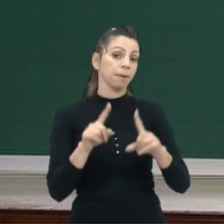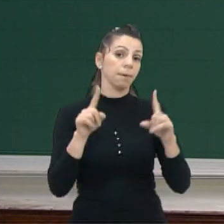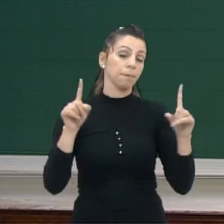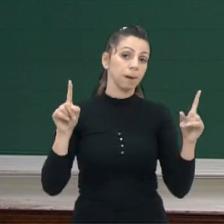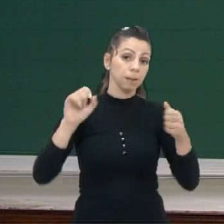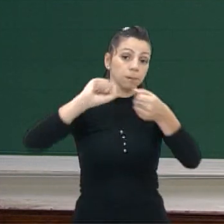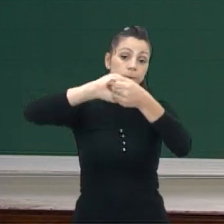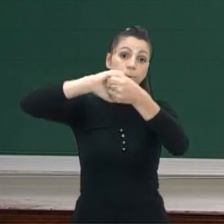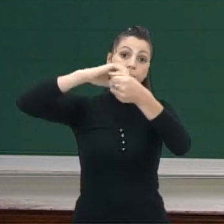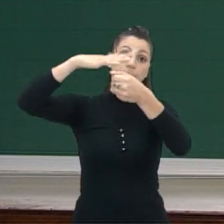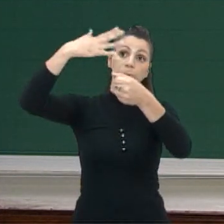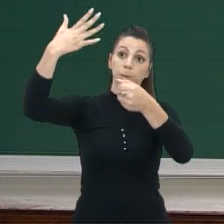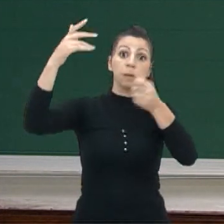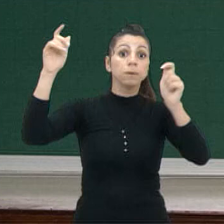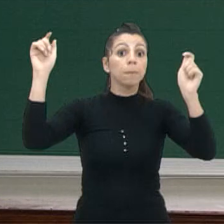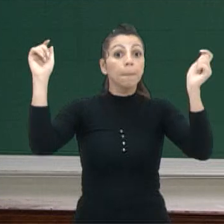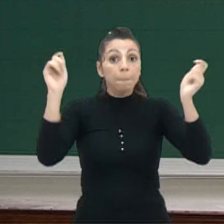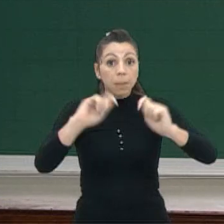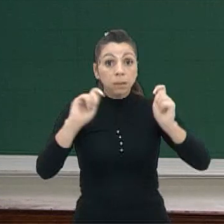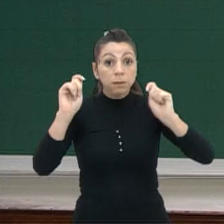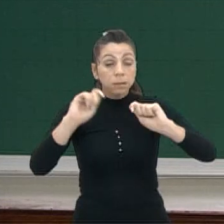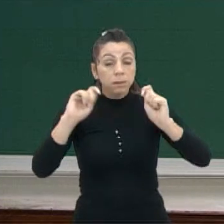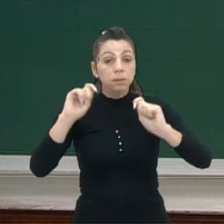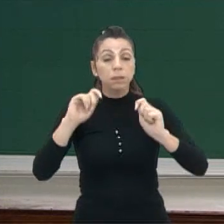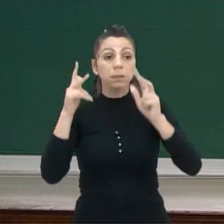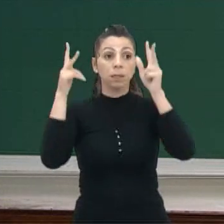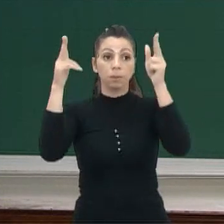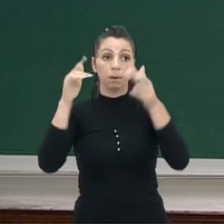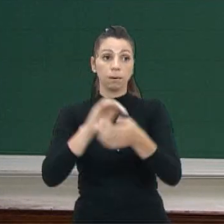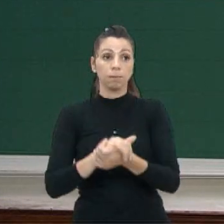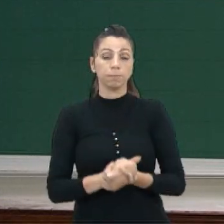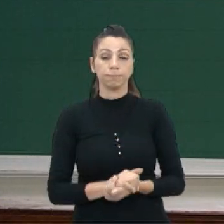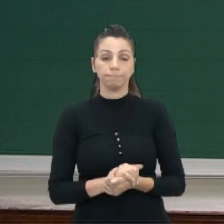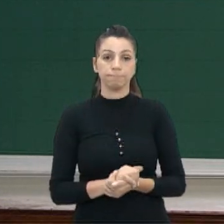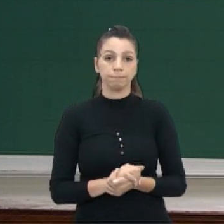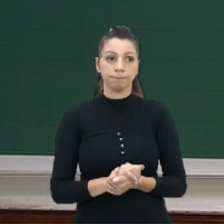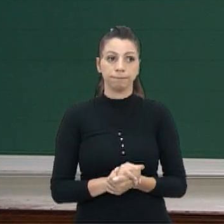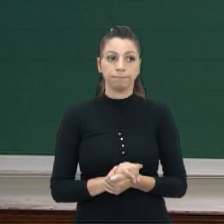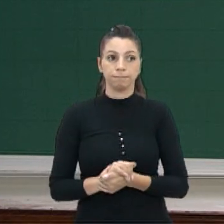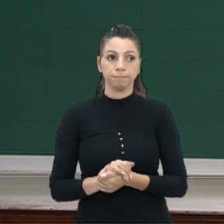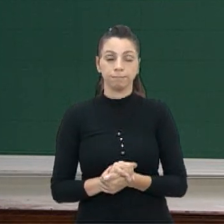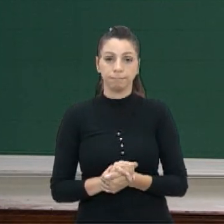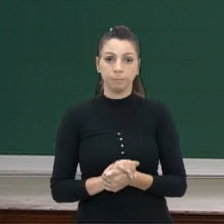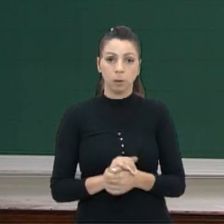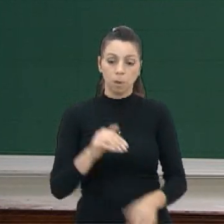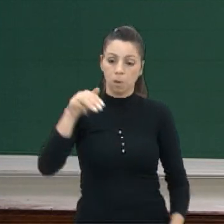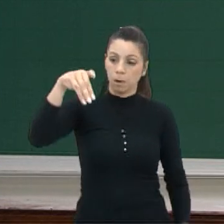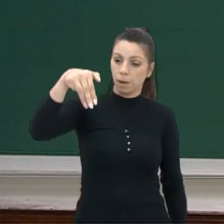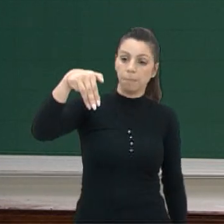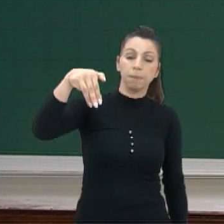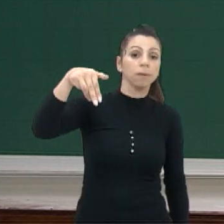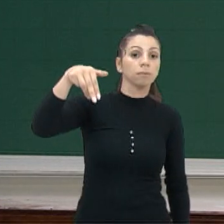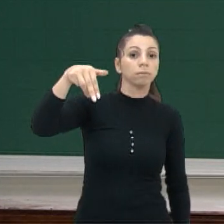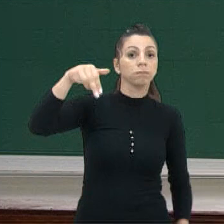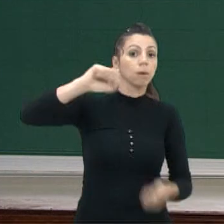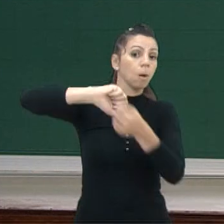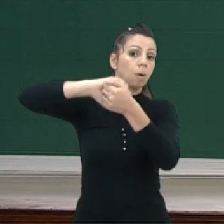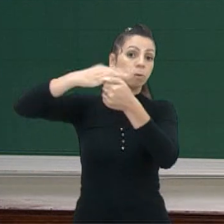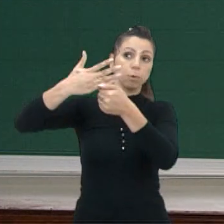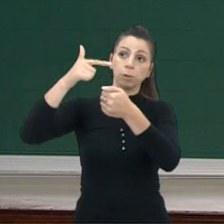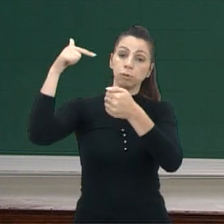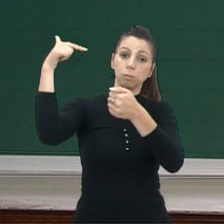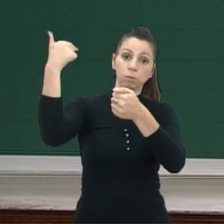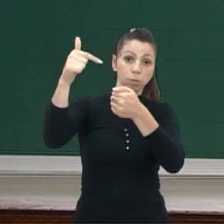o expoente da letra precisa ser o mesmo. Então, dá uma olhada. O m não tem expoente, então o m é 1. M